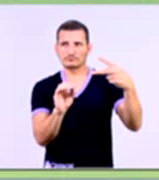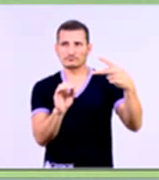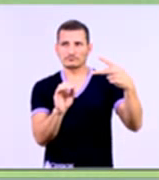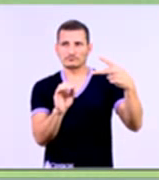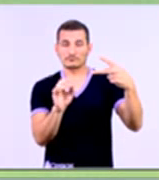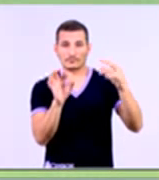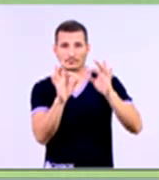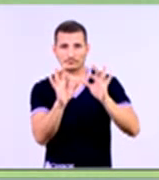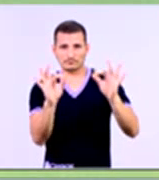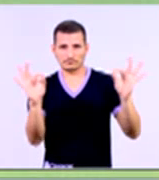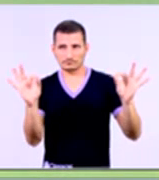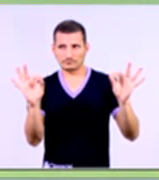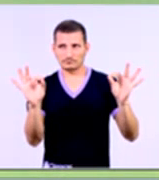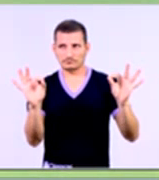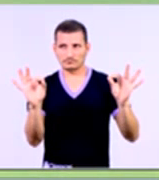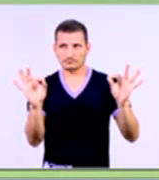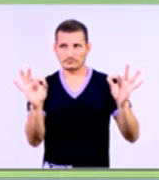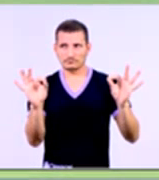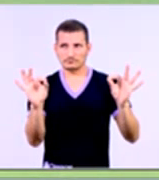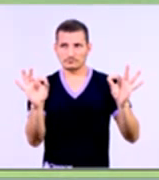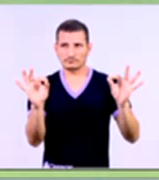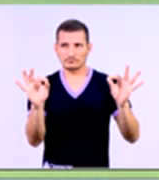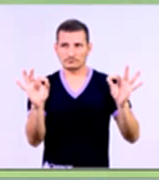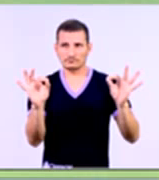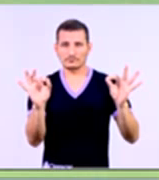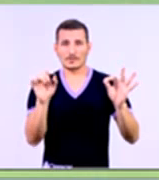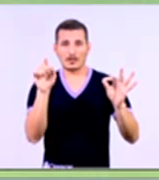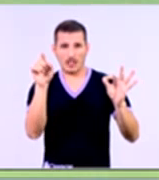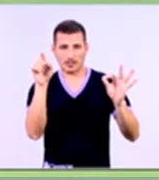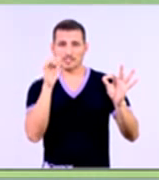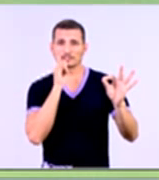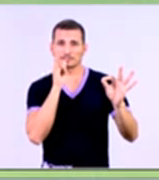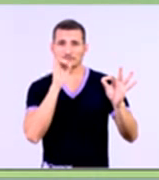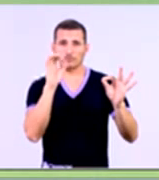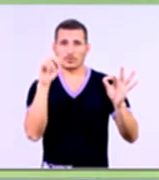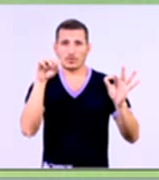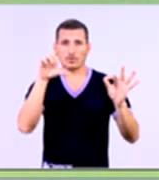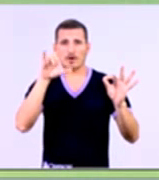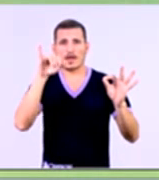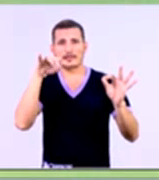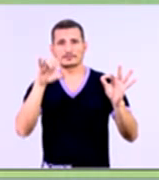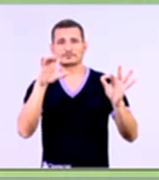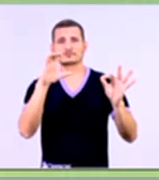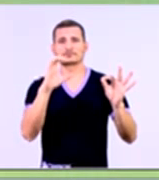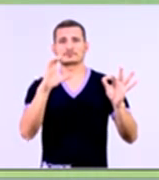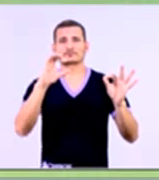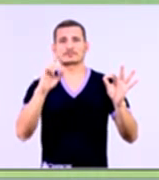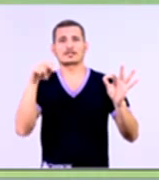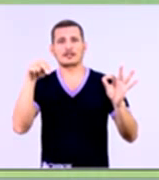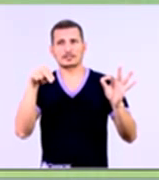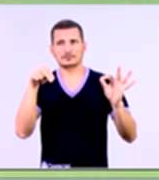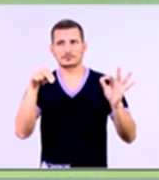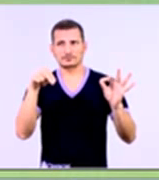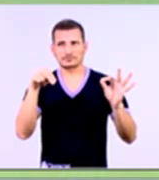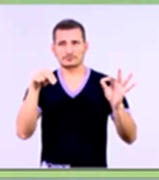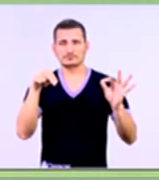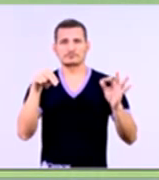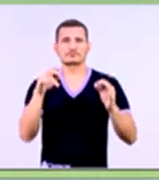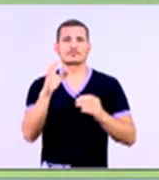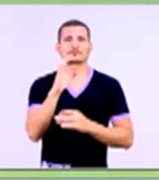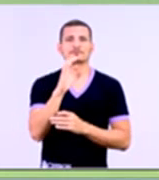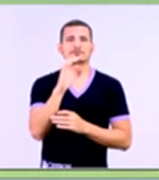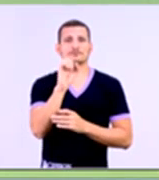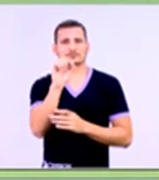nesse exemplo, nós estamos utilizando o Bootstrap online, ou seja, o CDN. Tanto para o CSS